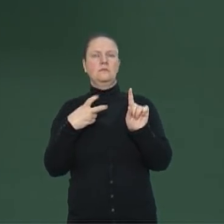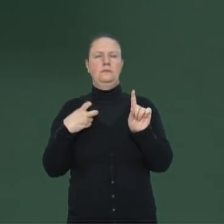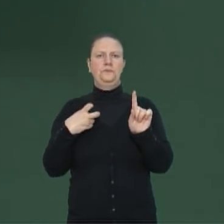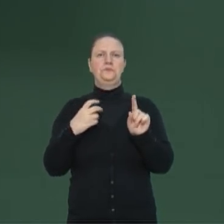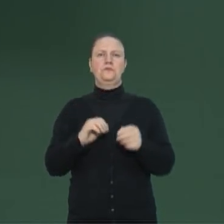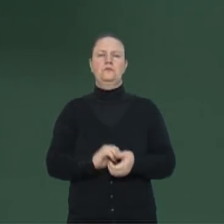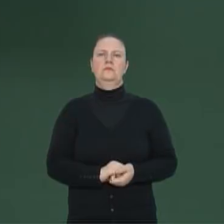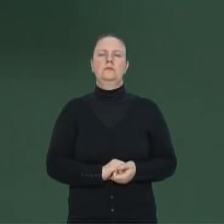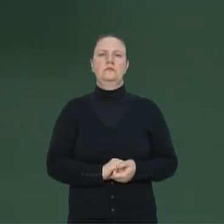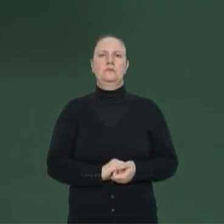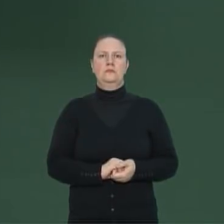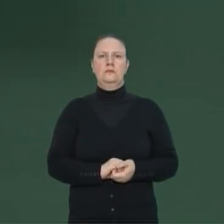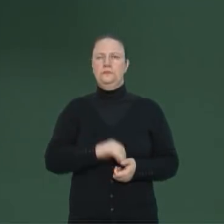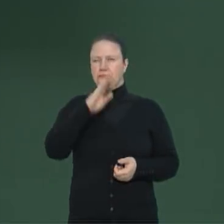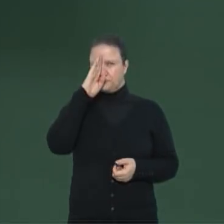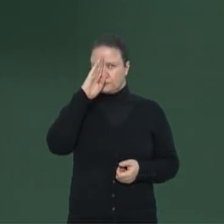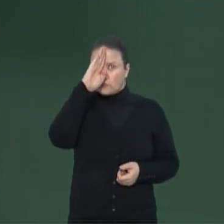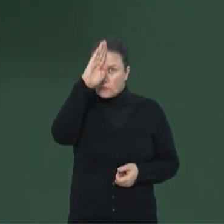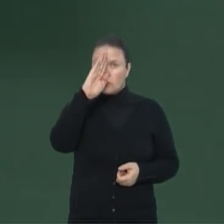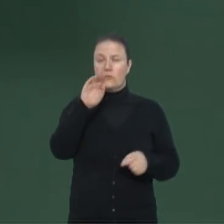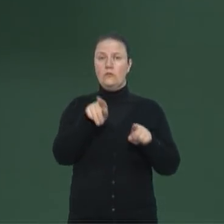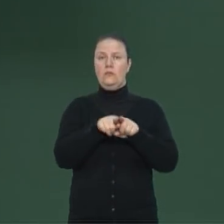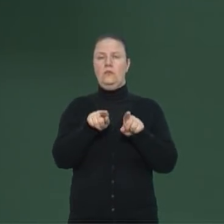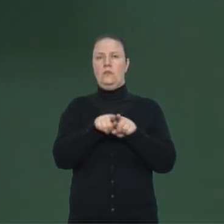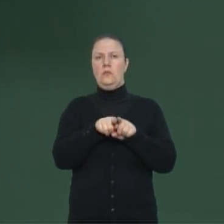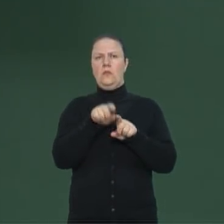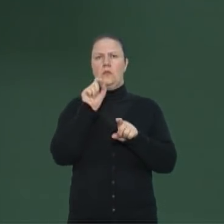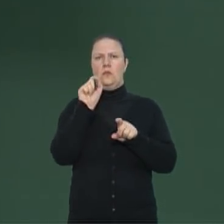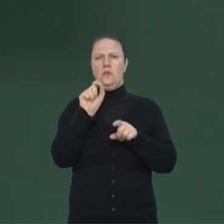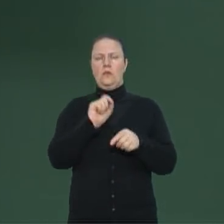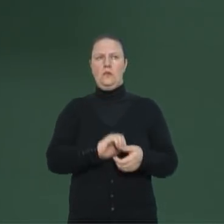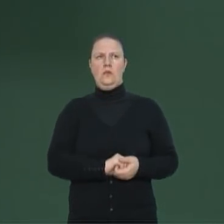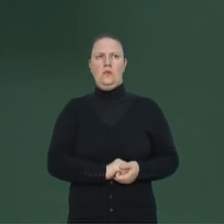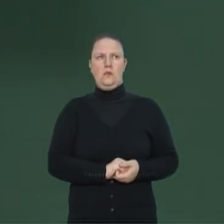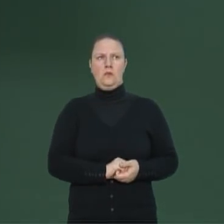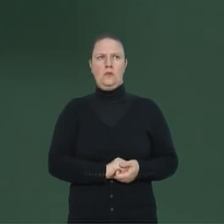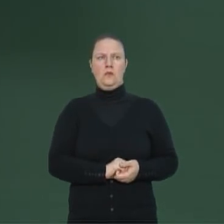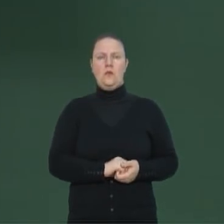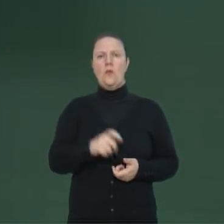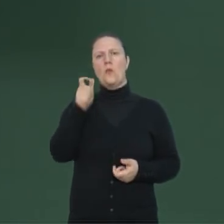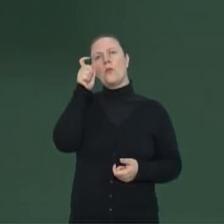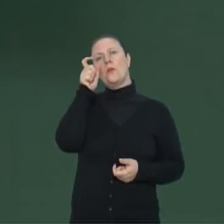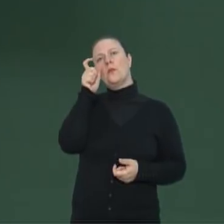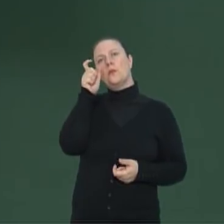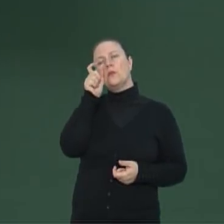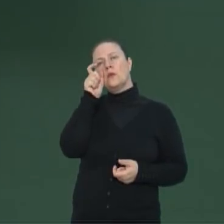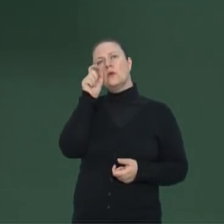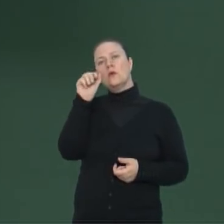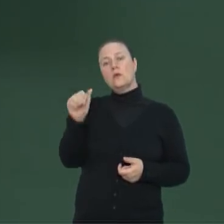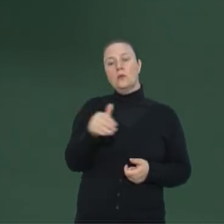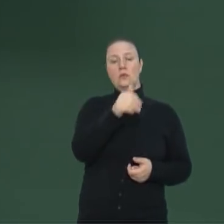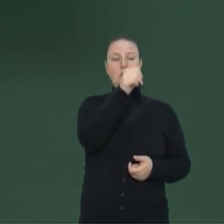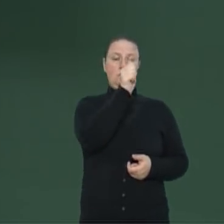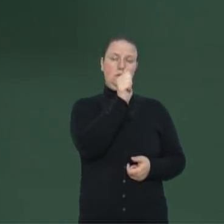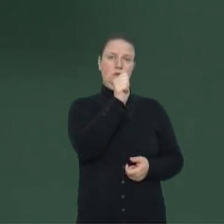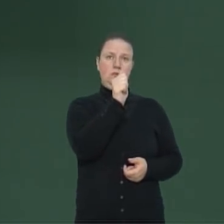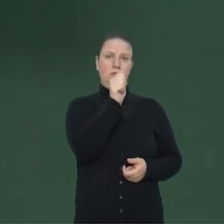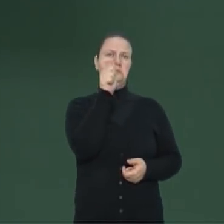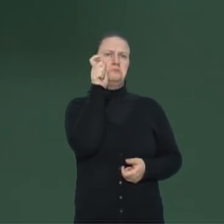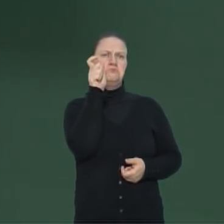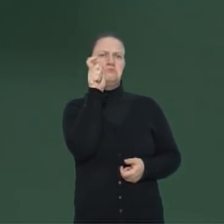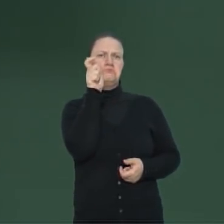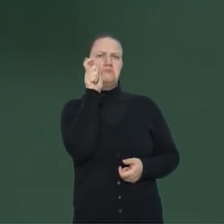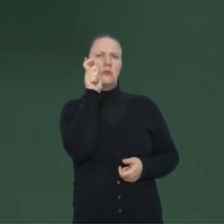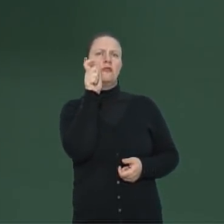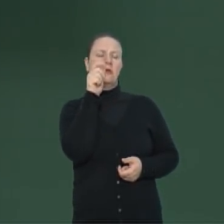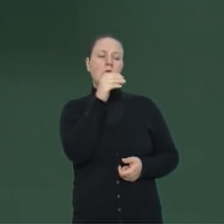digamos assim, o principal, né? Que é o quê? Você vai olhar o coeficiente A. É interessante fazer isso quando o